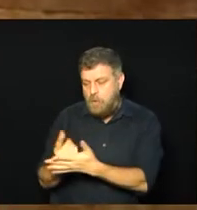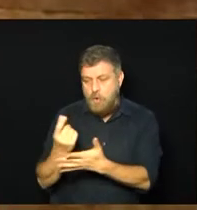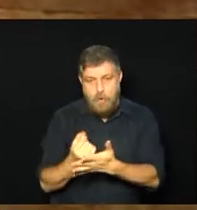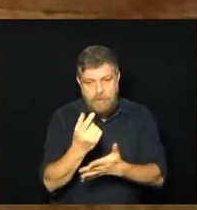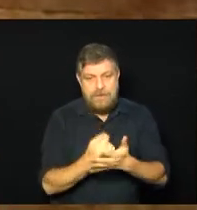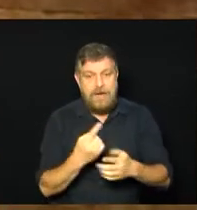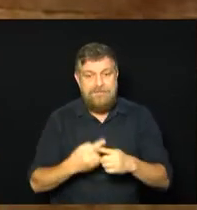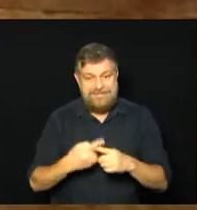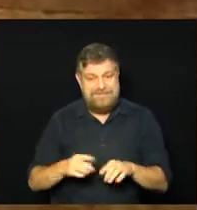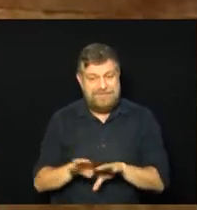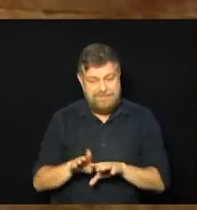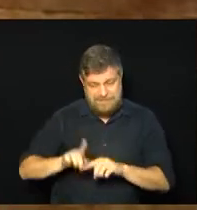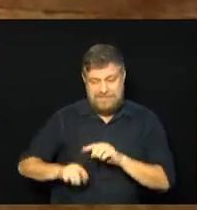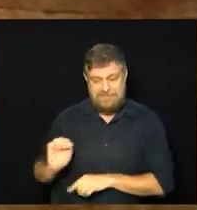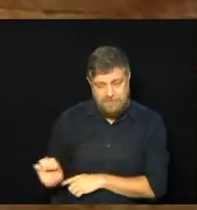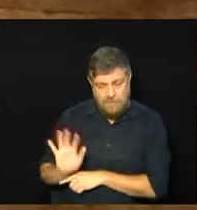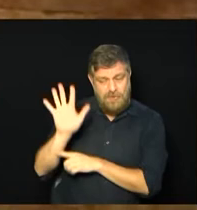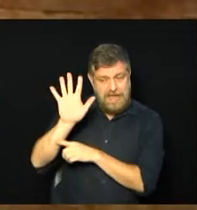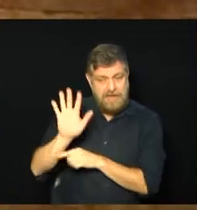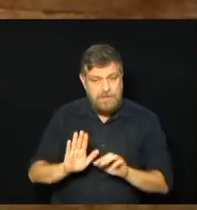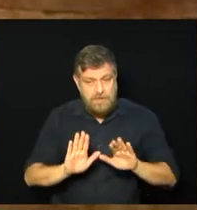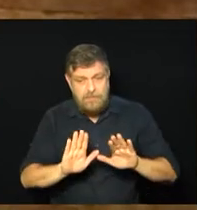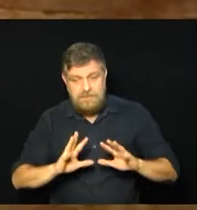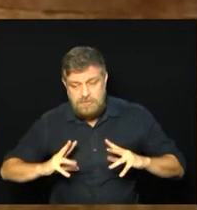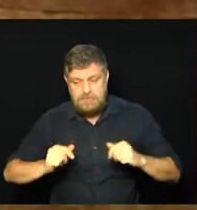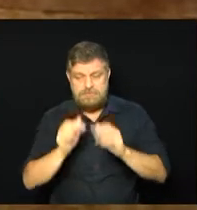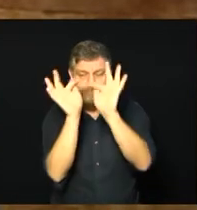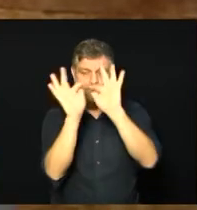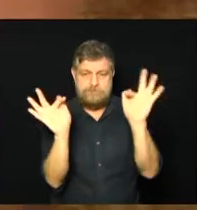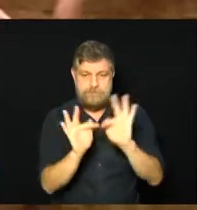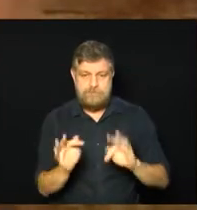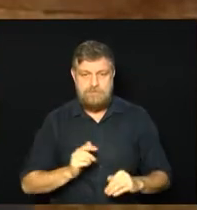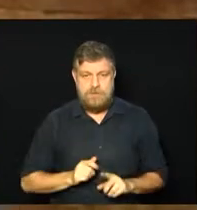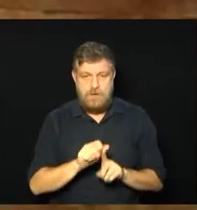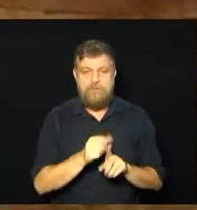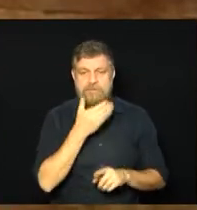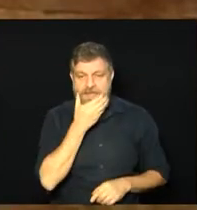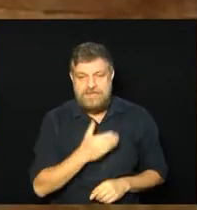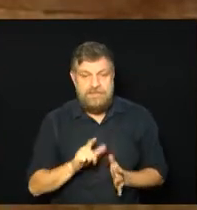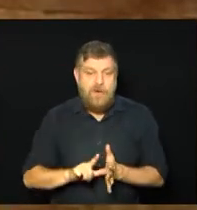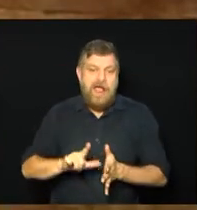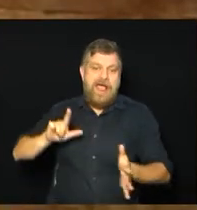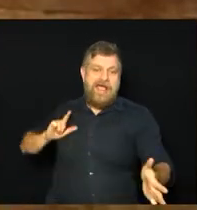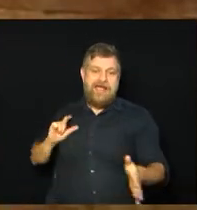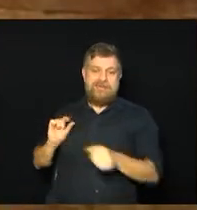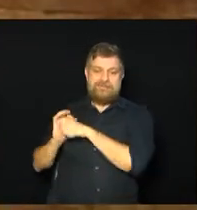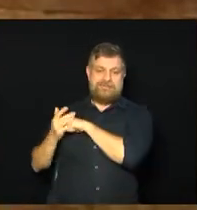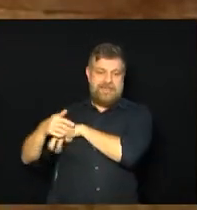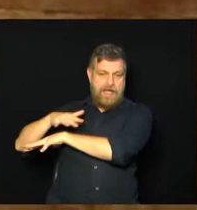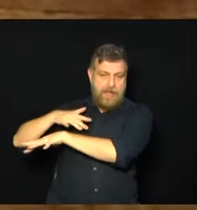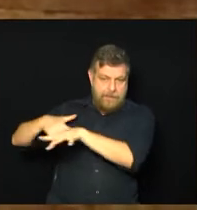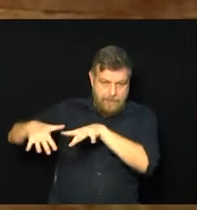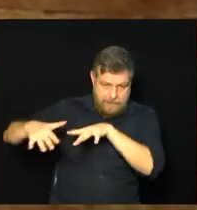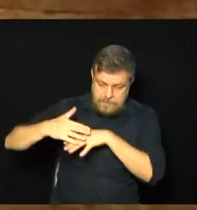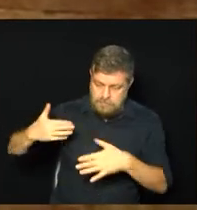também estão bem caros, mas está todo mundo aí bem feliz com ter um dezembro como era pré-pandemia, né? Matheus, a pandemia ainda